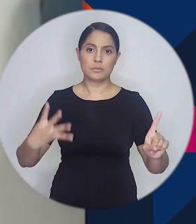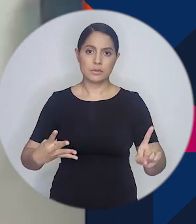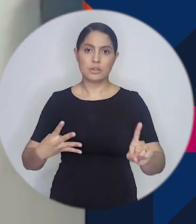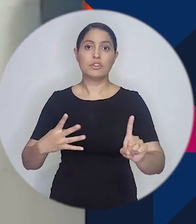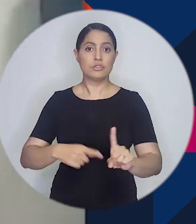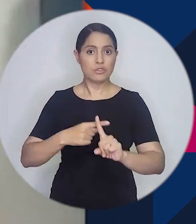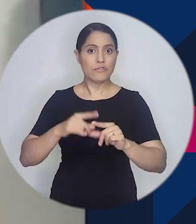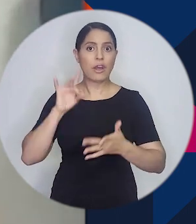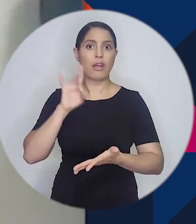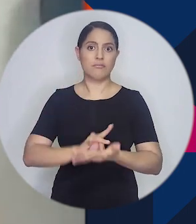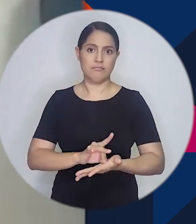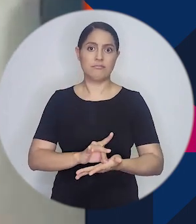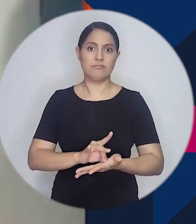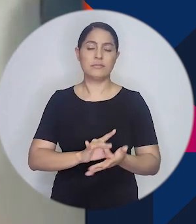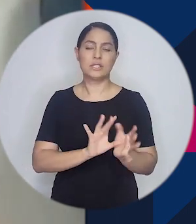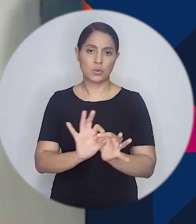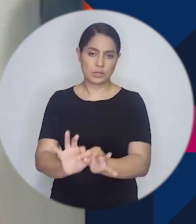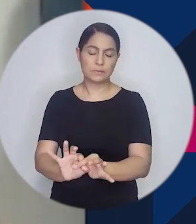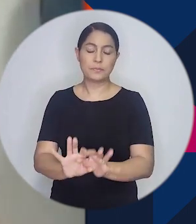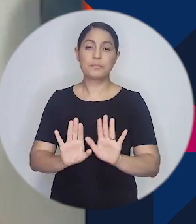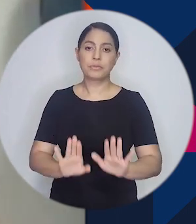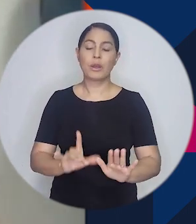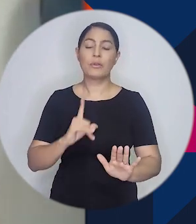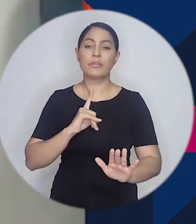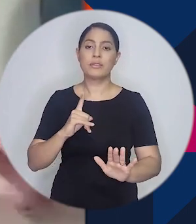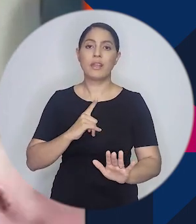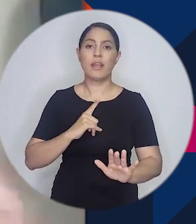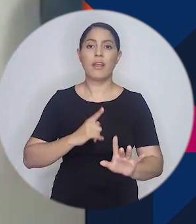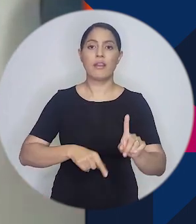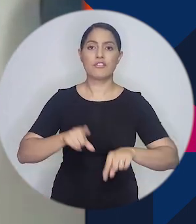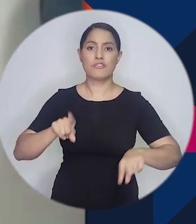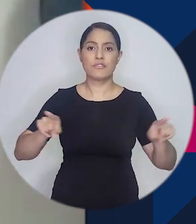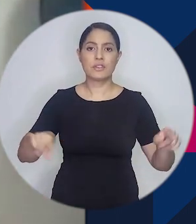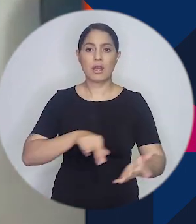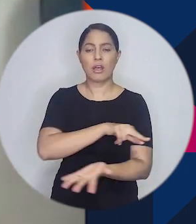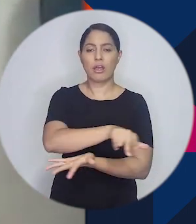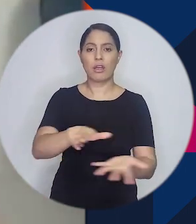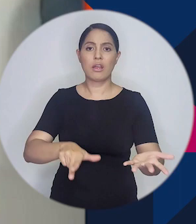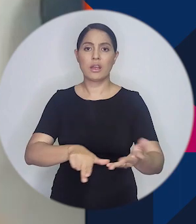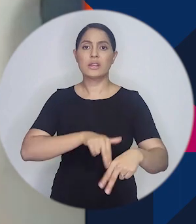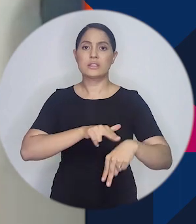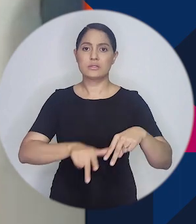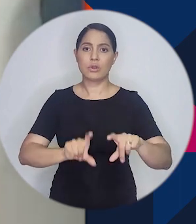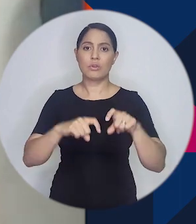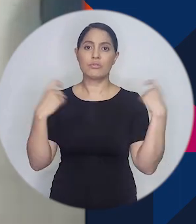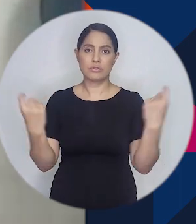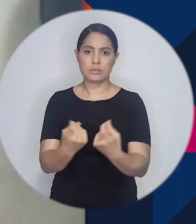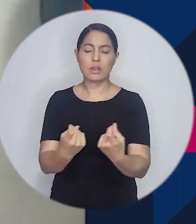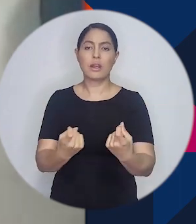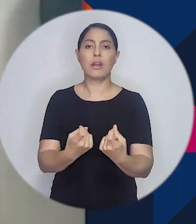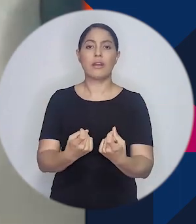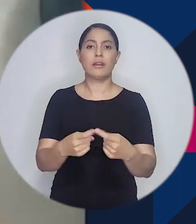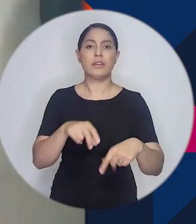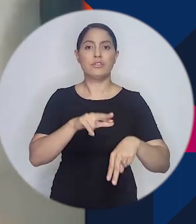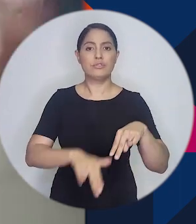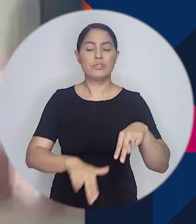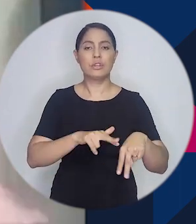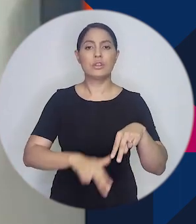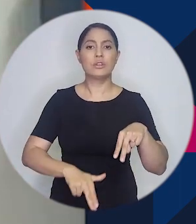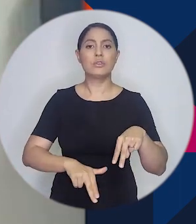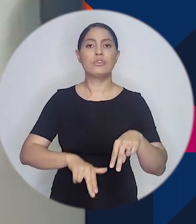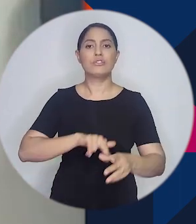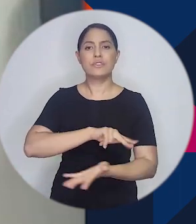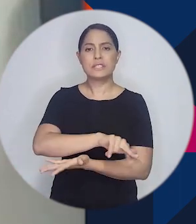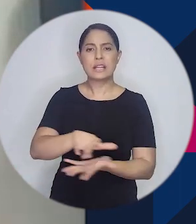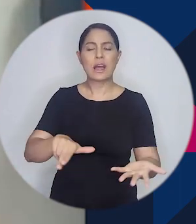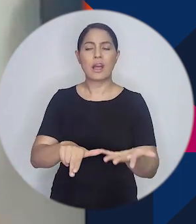públicas eficazes e eficientes para a população LGBTI+. No âmbito das seccionais, nós também temos as comissões de diversidade sexual e de gênero que debatem